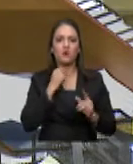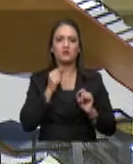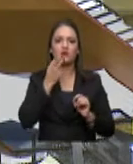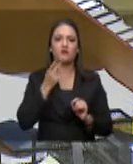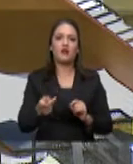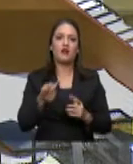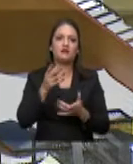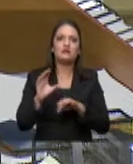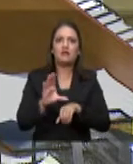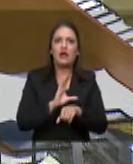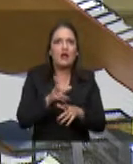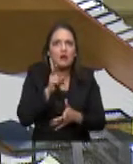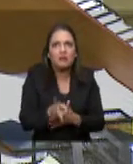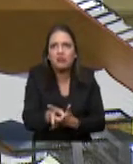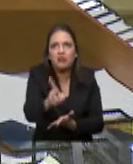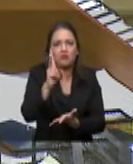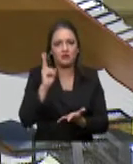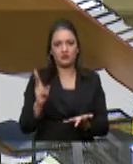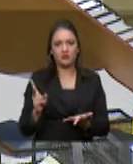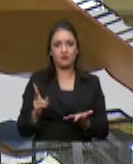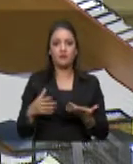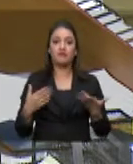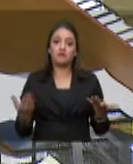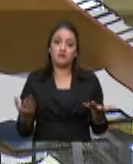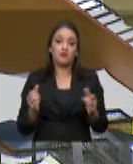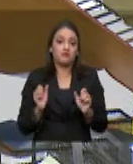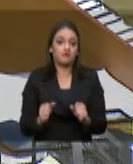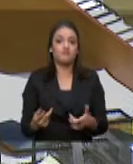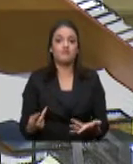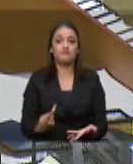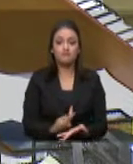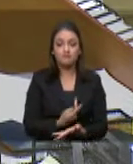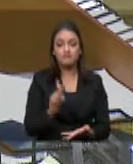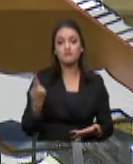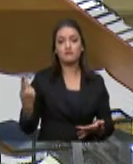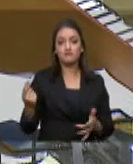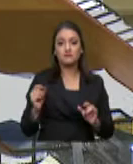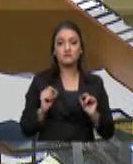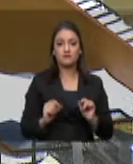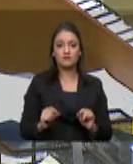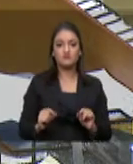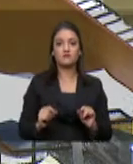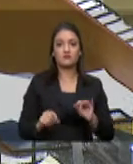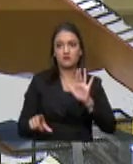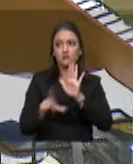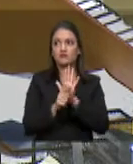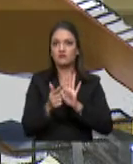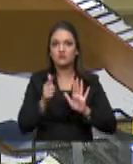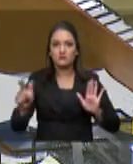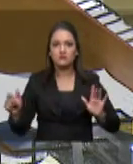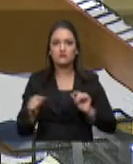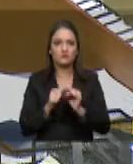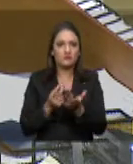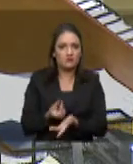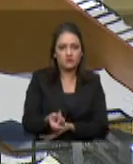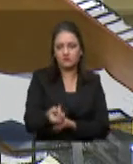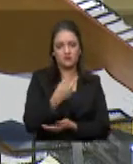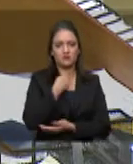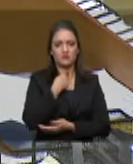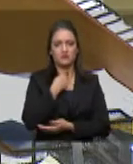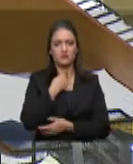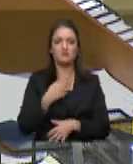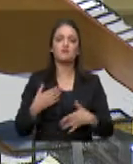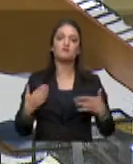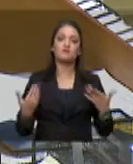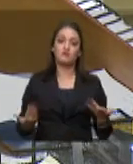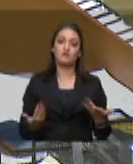de valores constitucionais fundamentais, pena de se constitucionalizar as leis ordinárias. Digo eu, esse